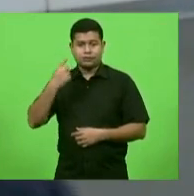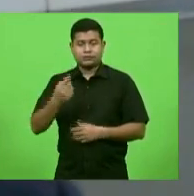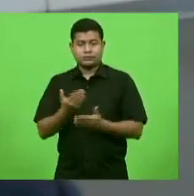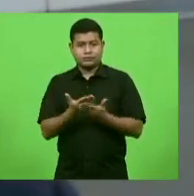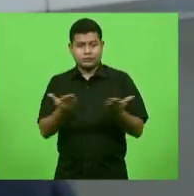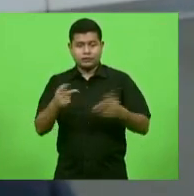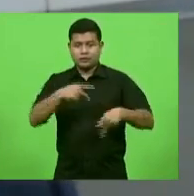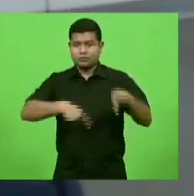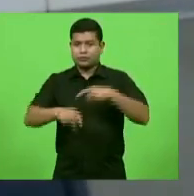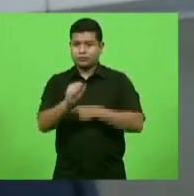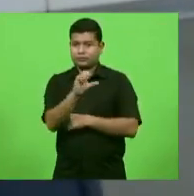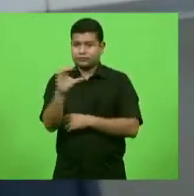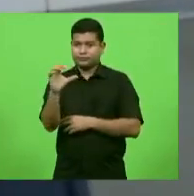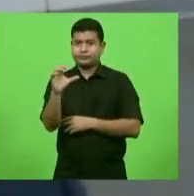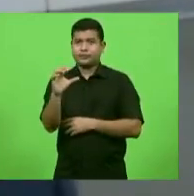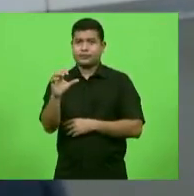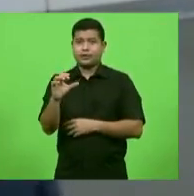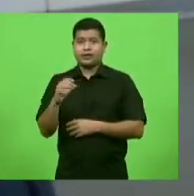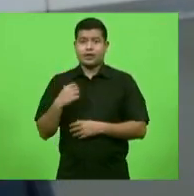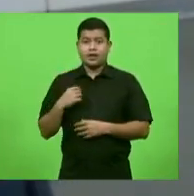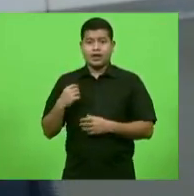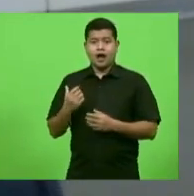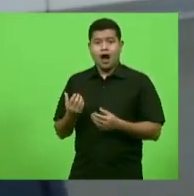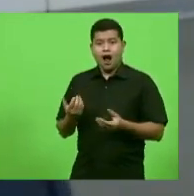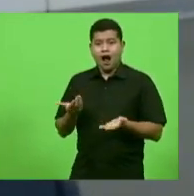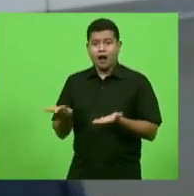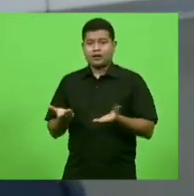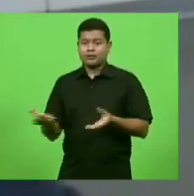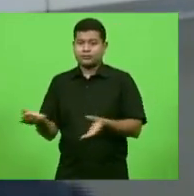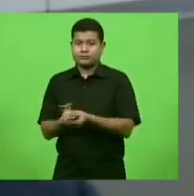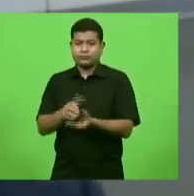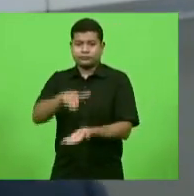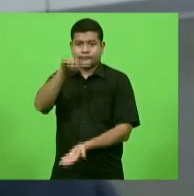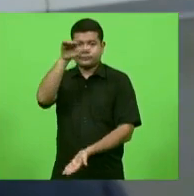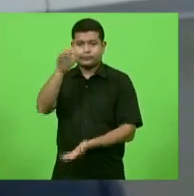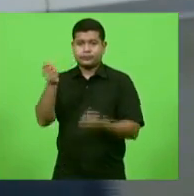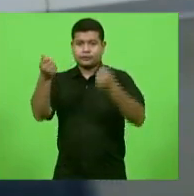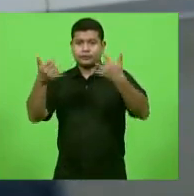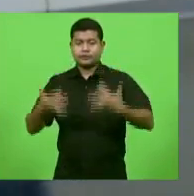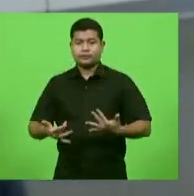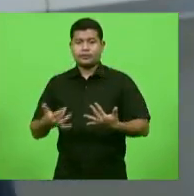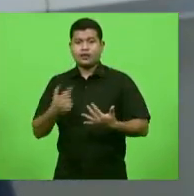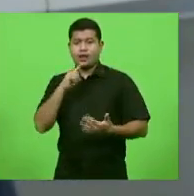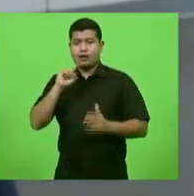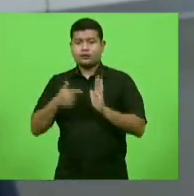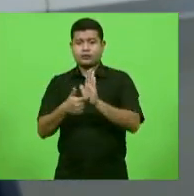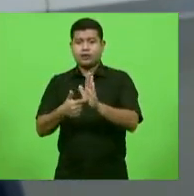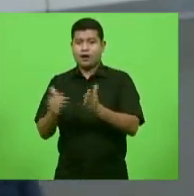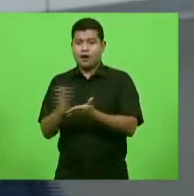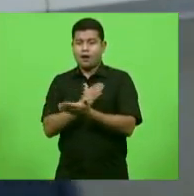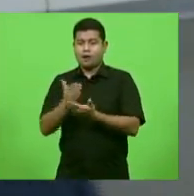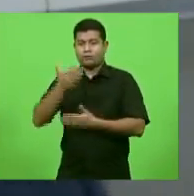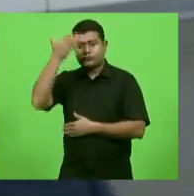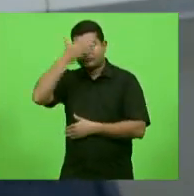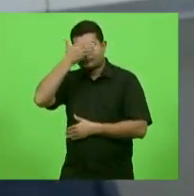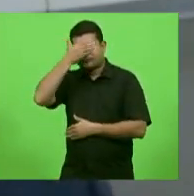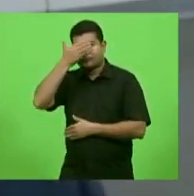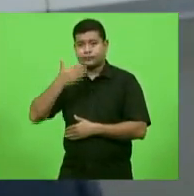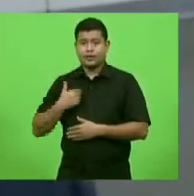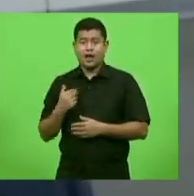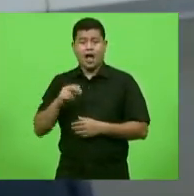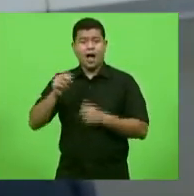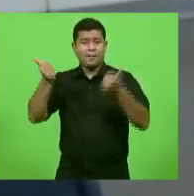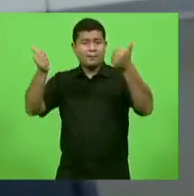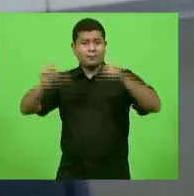catarinense. Os autos em questão denunciam algumas cegueiras. E a pior